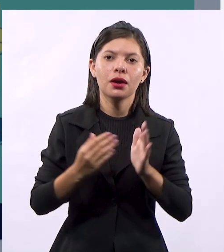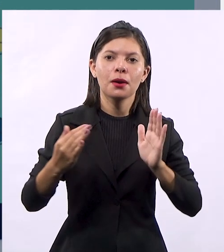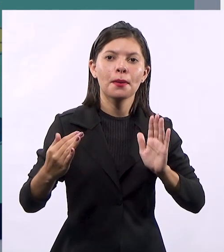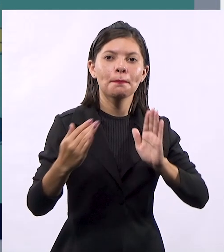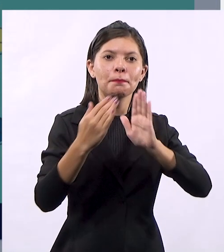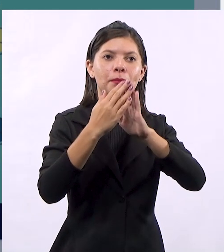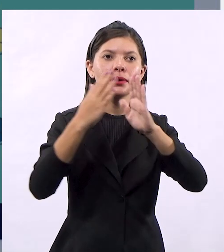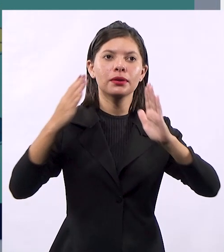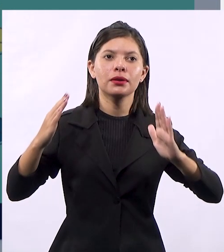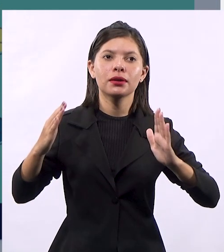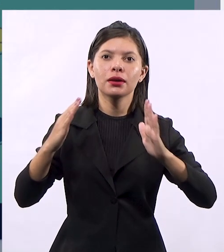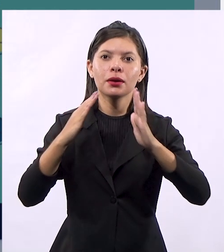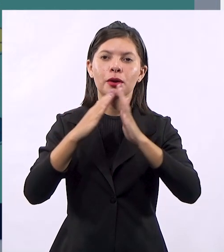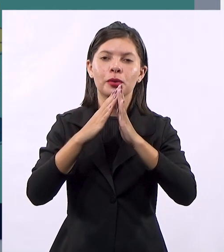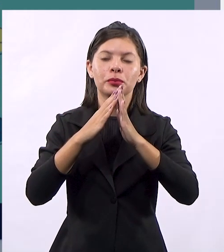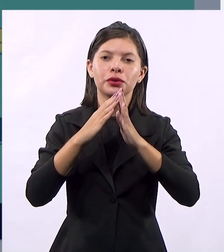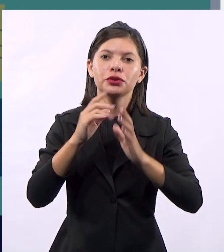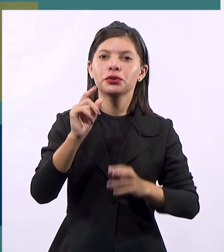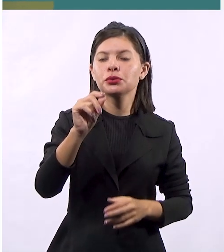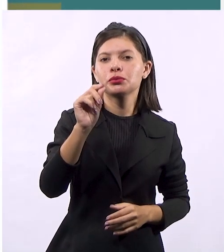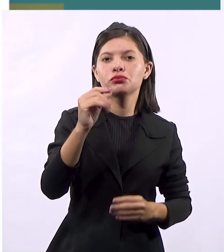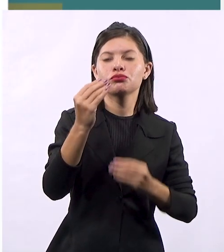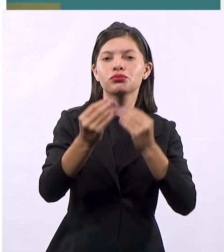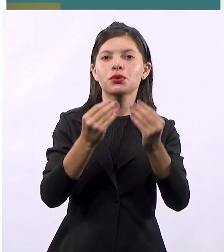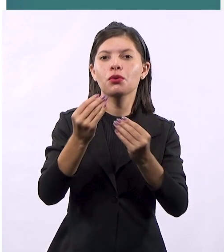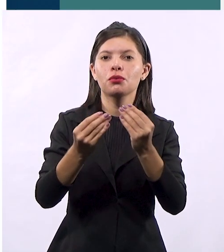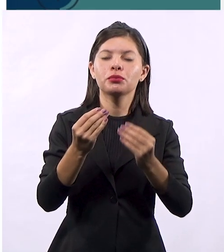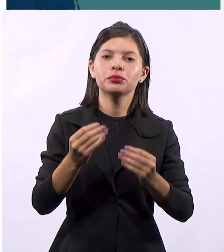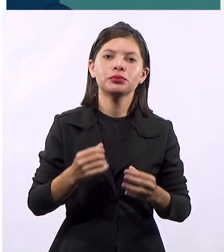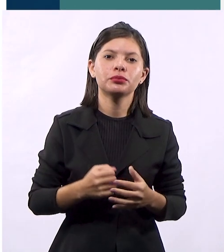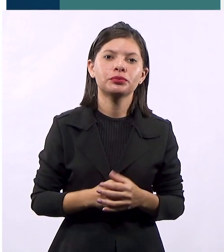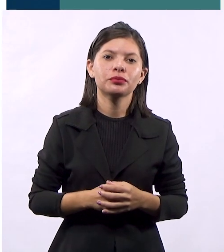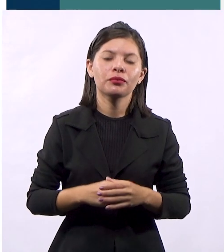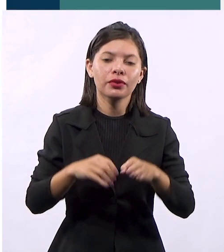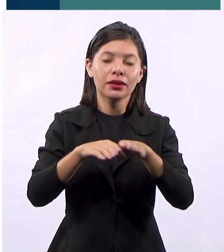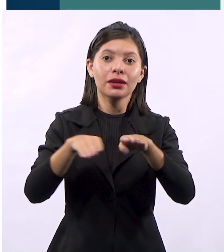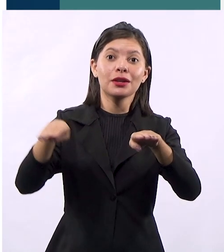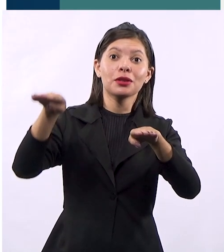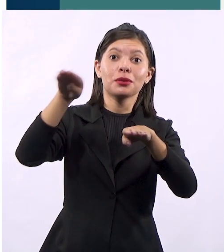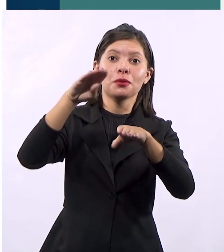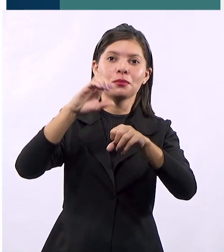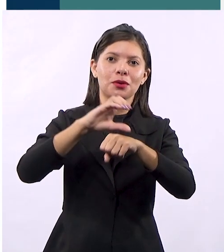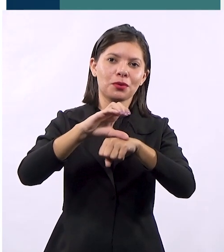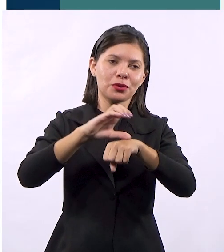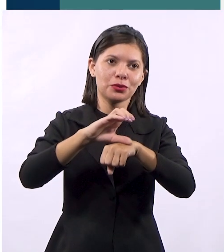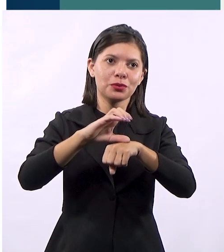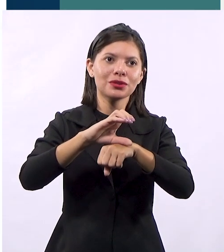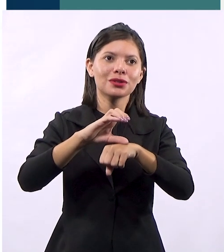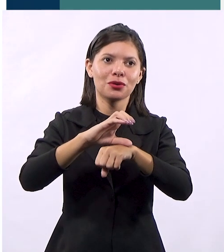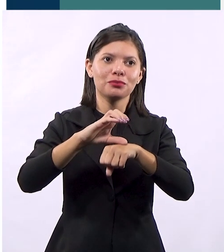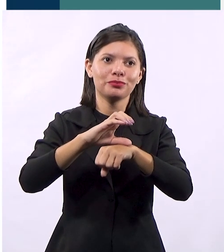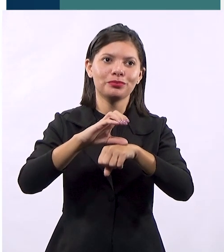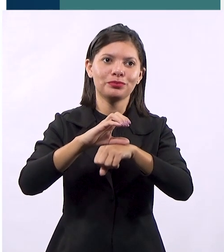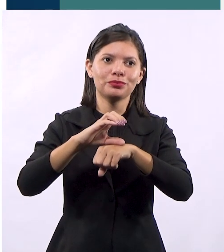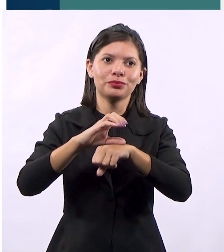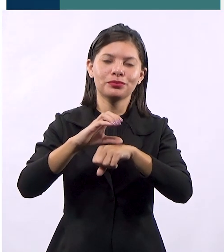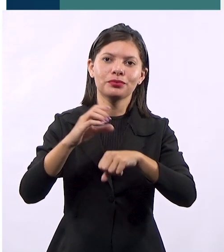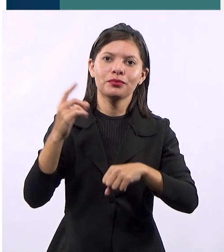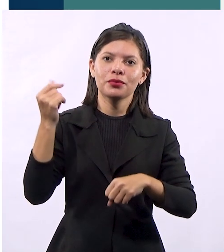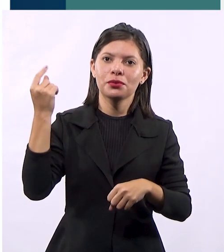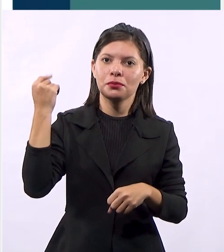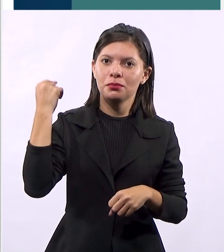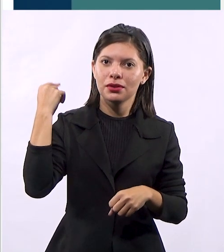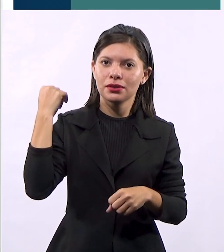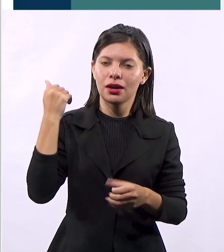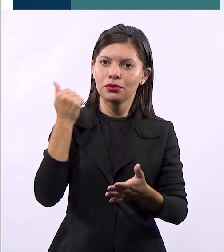a leitura na íntegra desse título, porque é o tema da nossa disciplina, né? Legislação, Direito Educacional, e como que